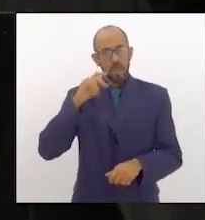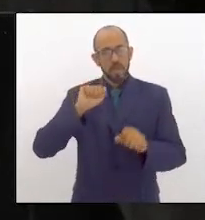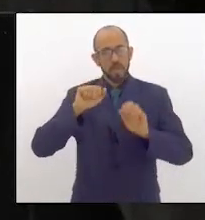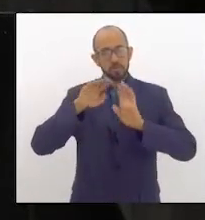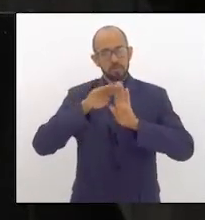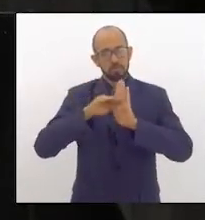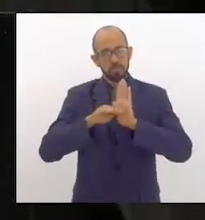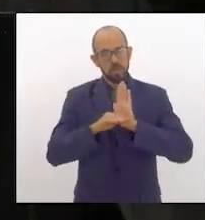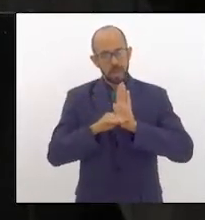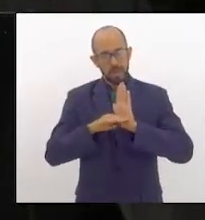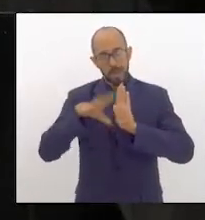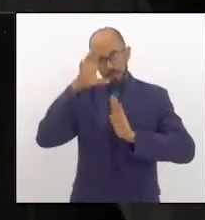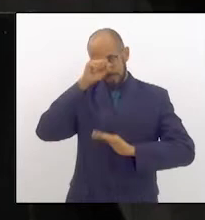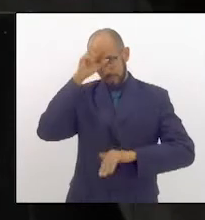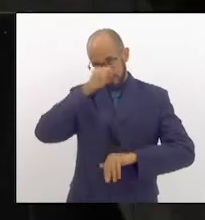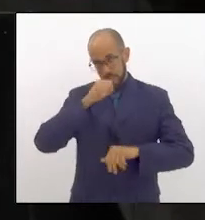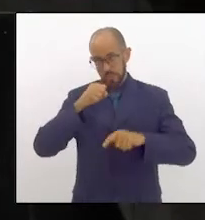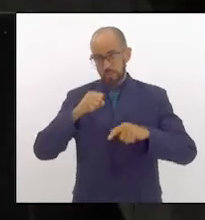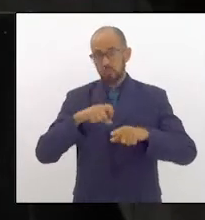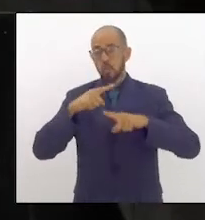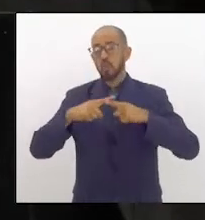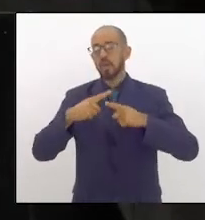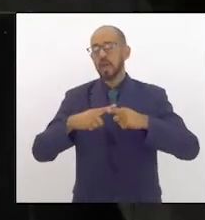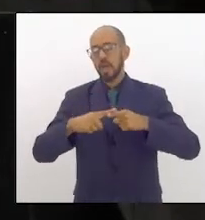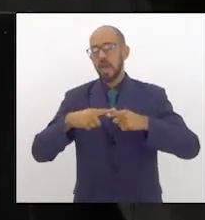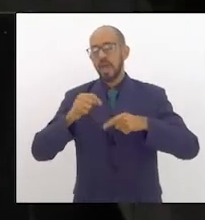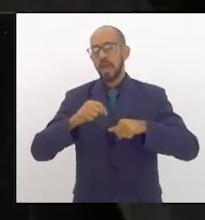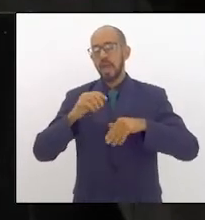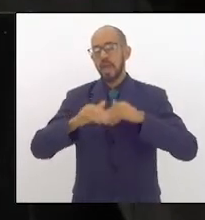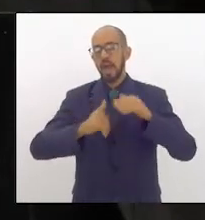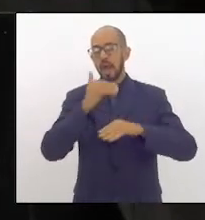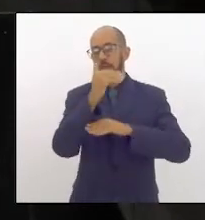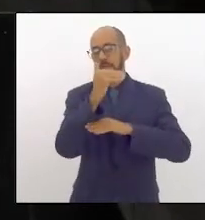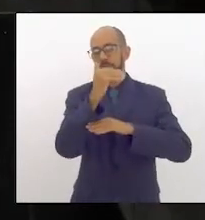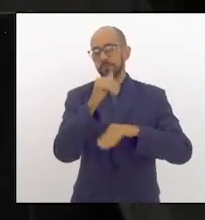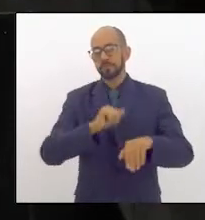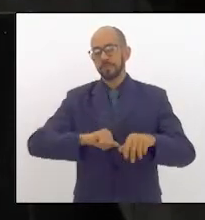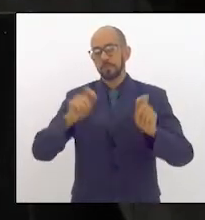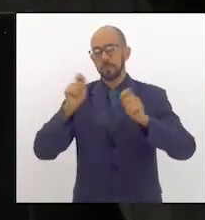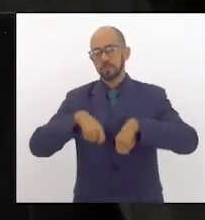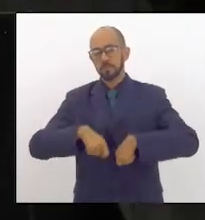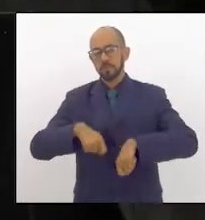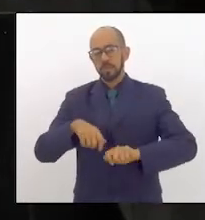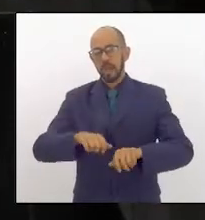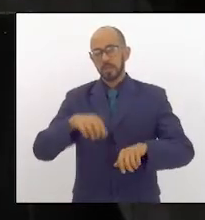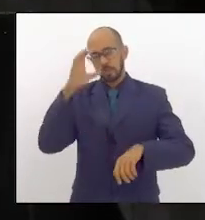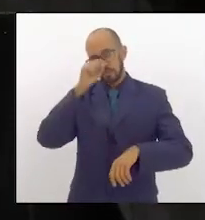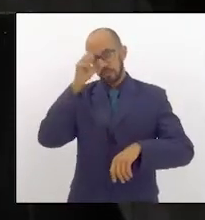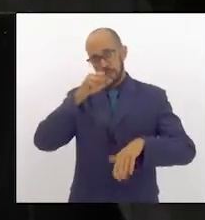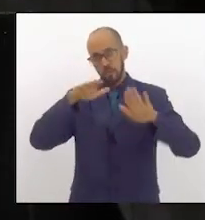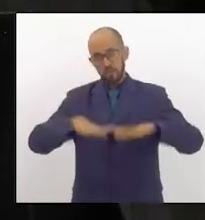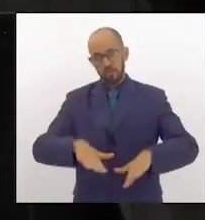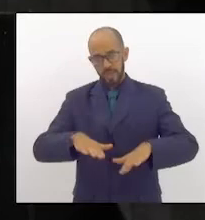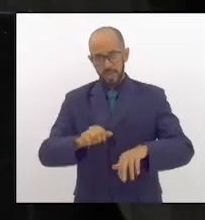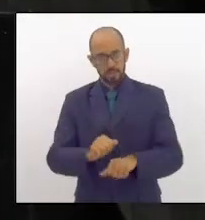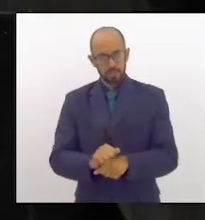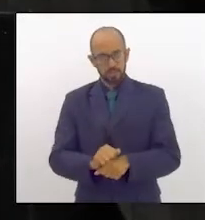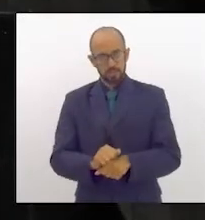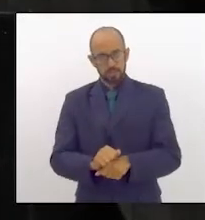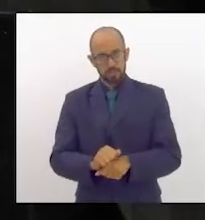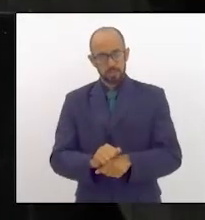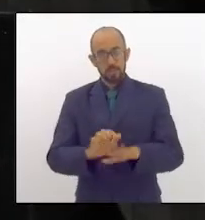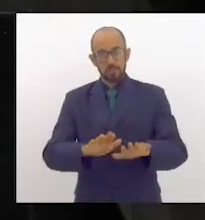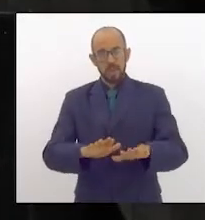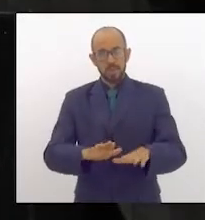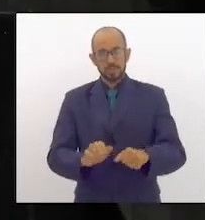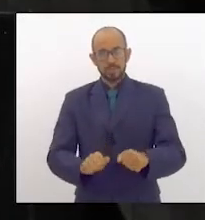E por que que diminui porque ela estende a possibilidade de permanência do jovem aprendiz do programa Olha o nome já diz o